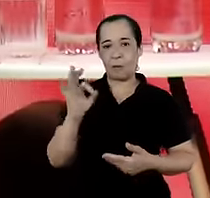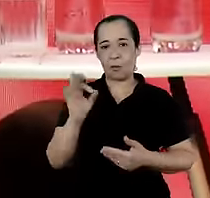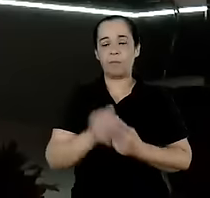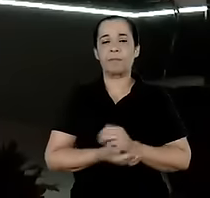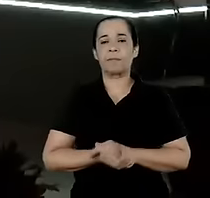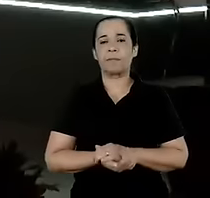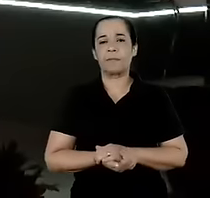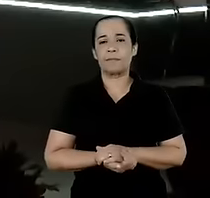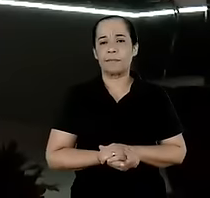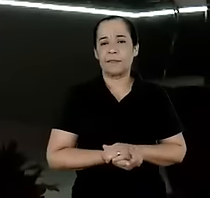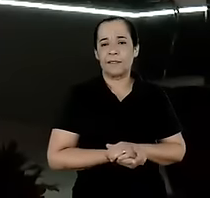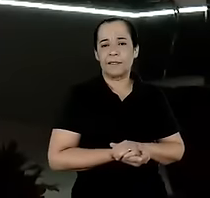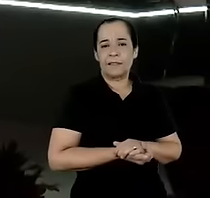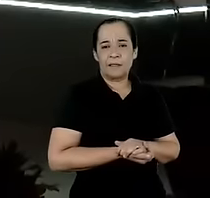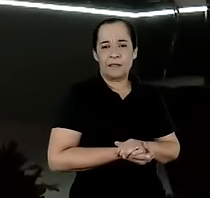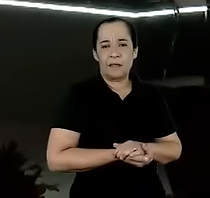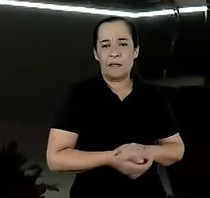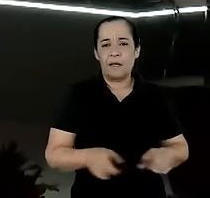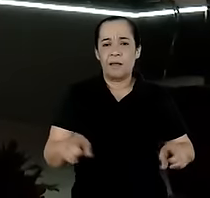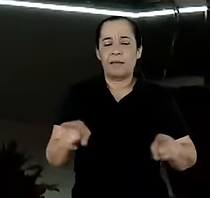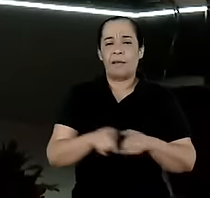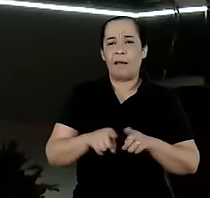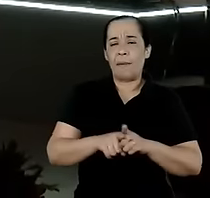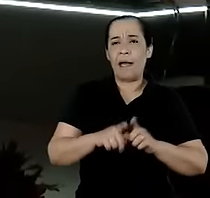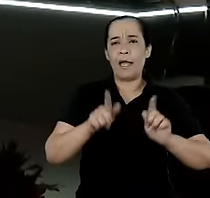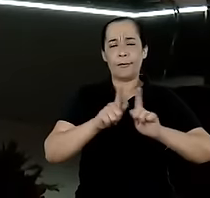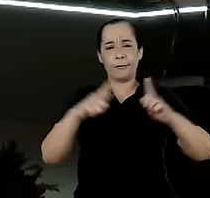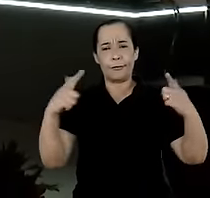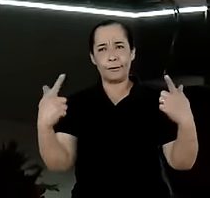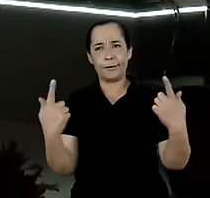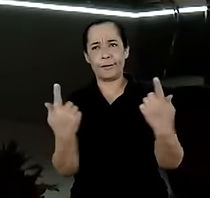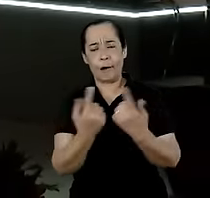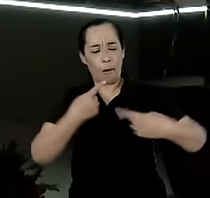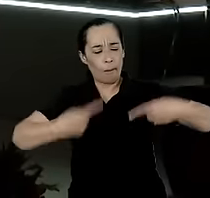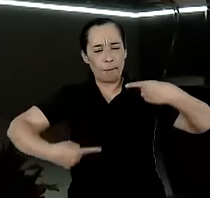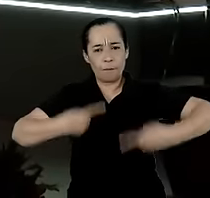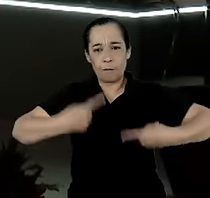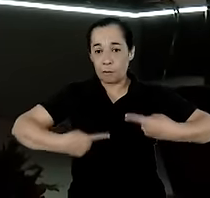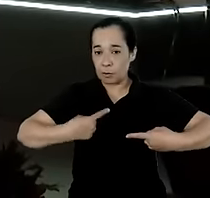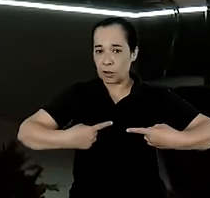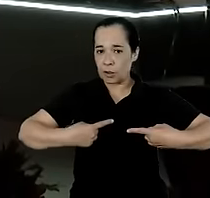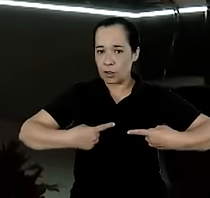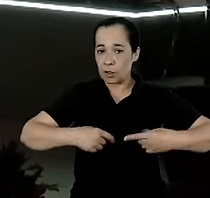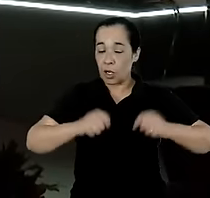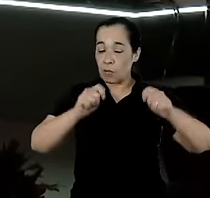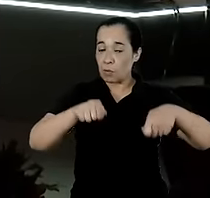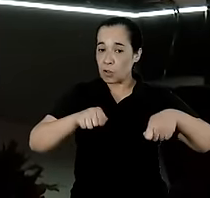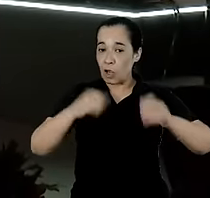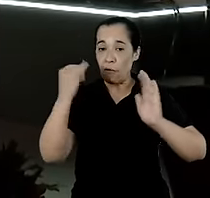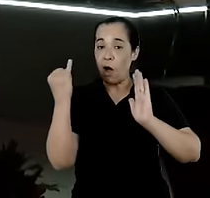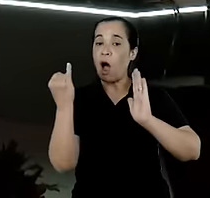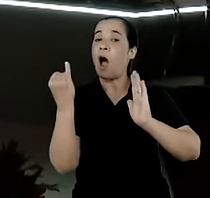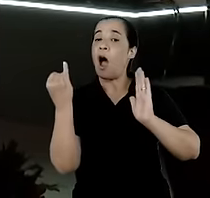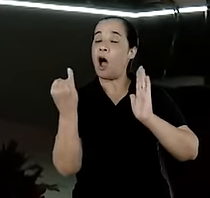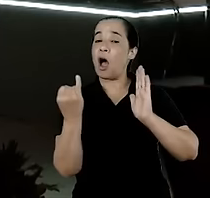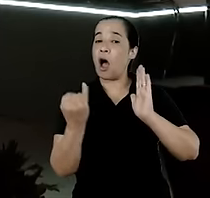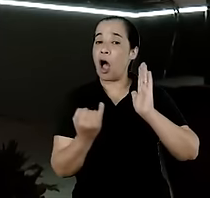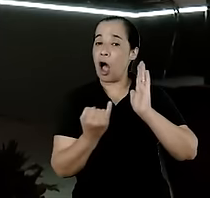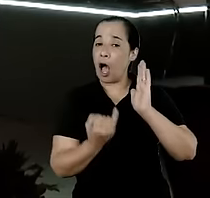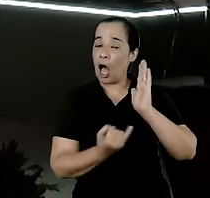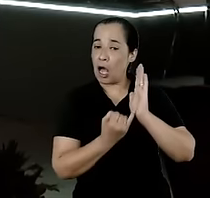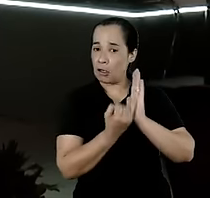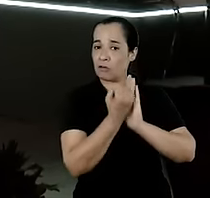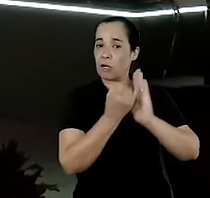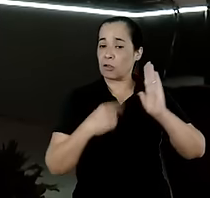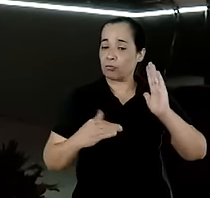eh essa questão geopolítica é inflacionária de certa forma porque diminui as as questões de cadeia então assim eu acho que